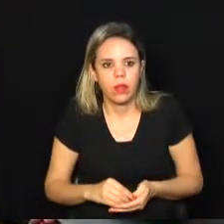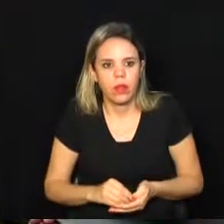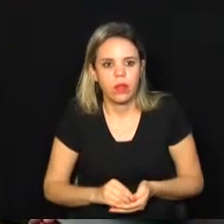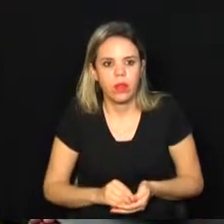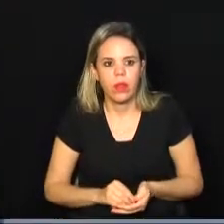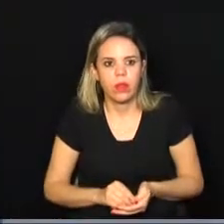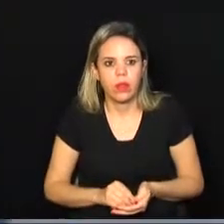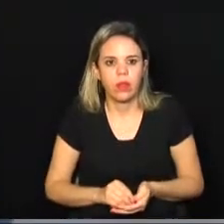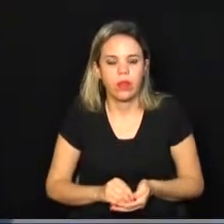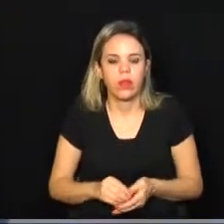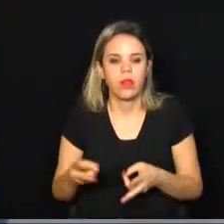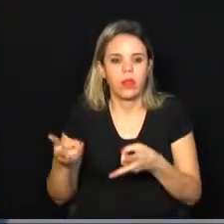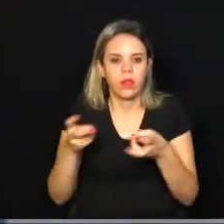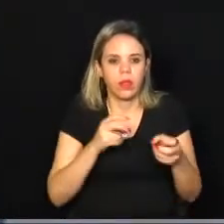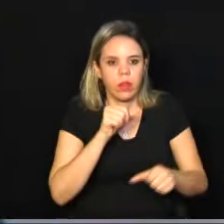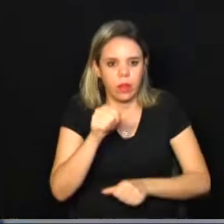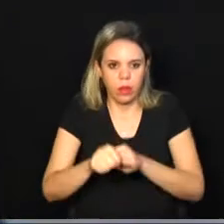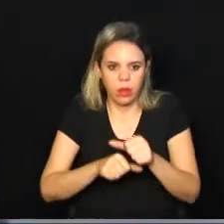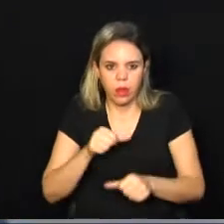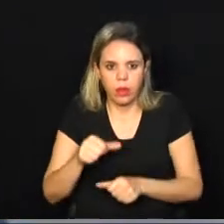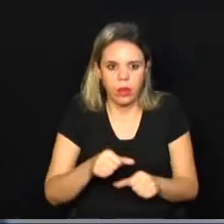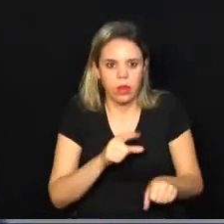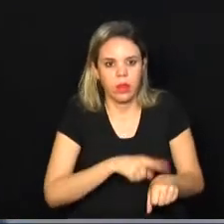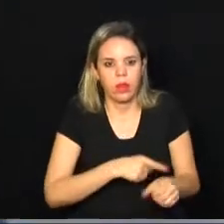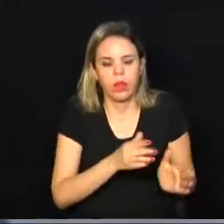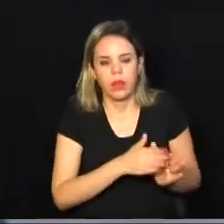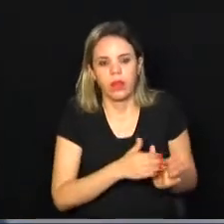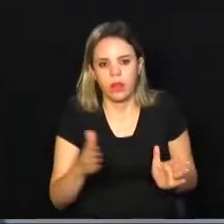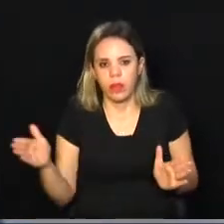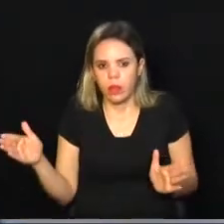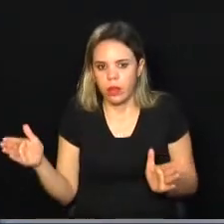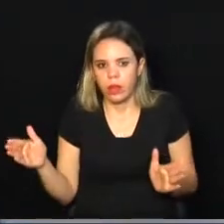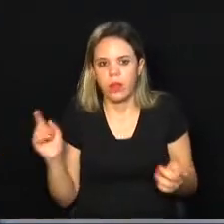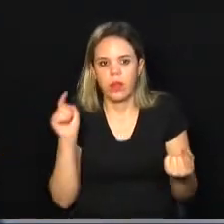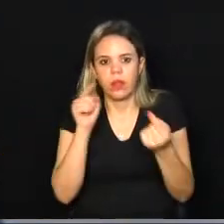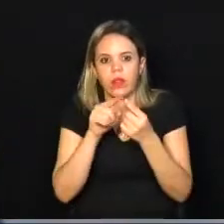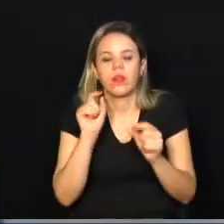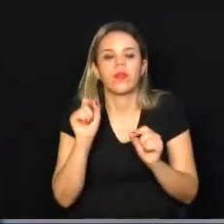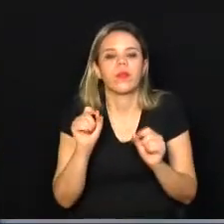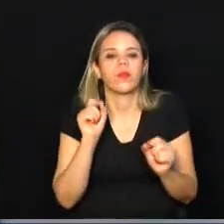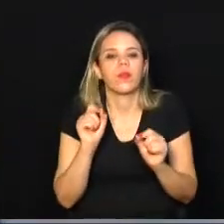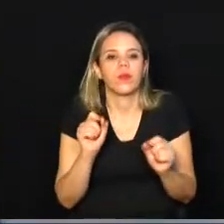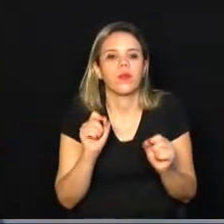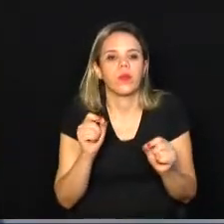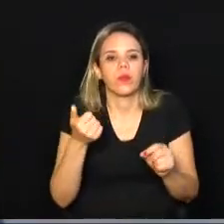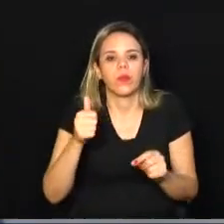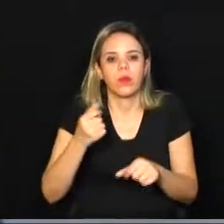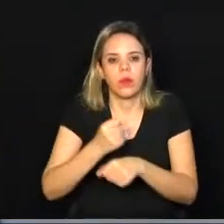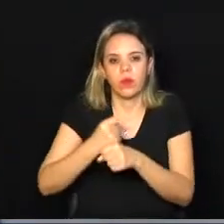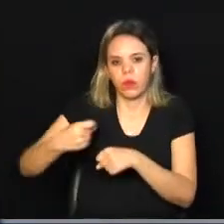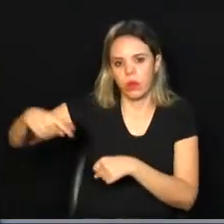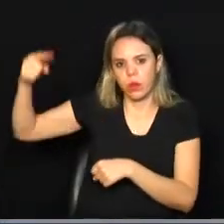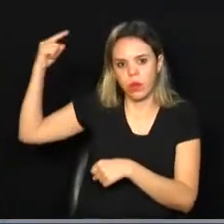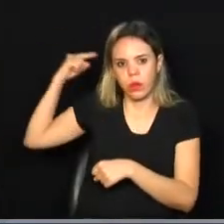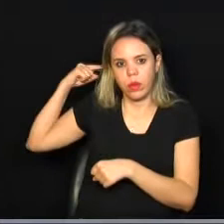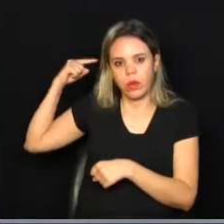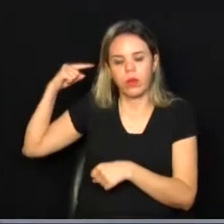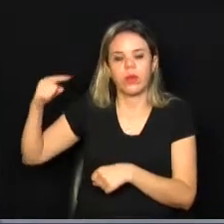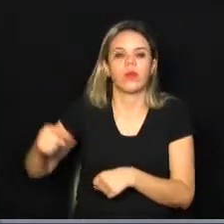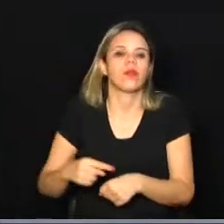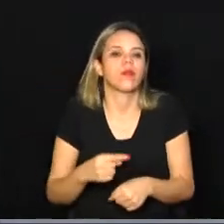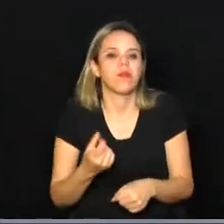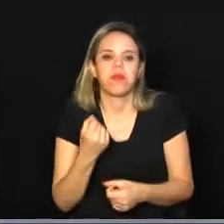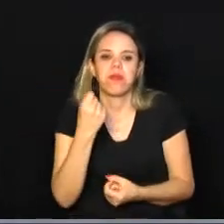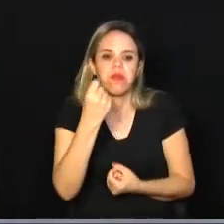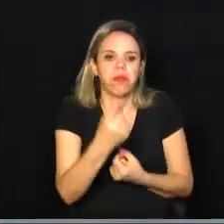Gabriel, eu vejo uma transição ao longo do tempo, no sentido que há 11 anos atrás eram